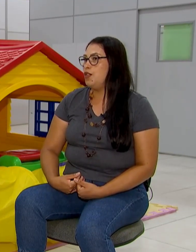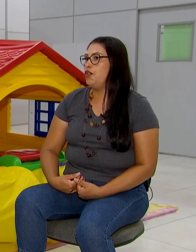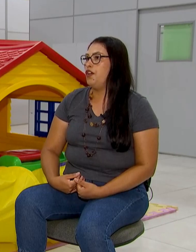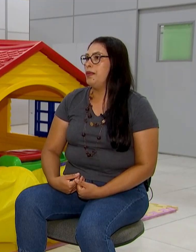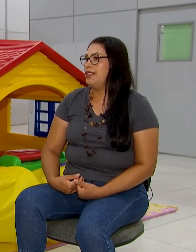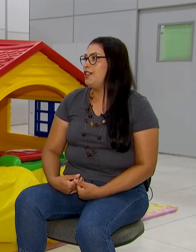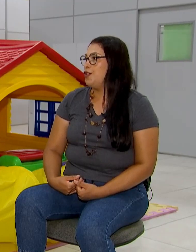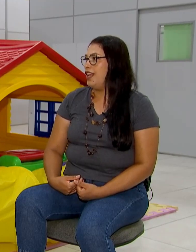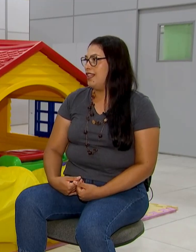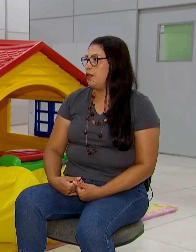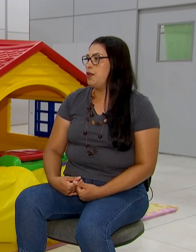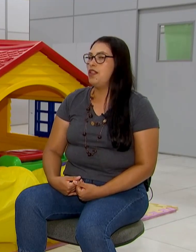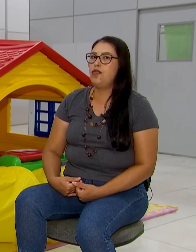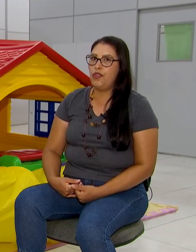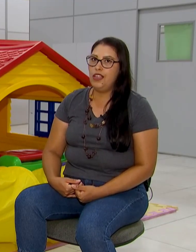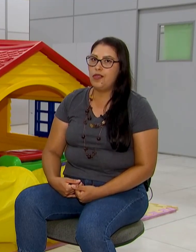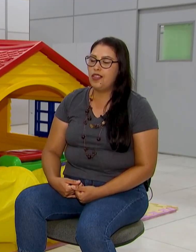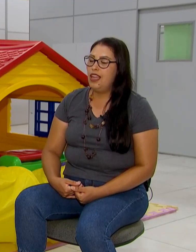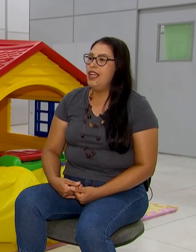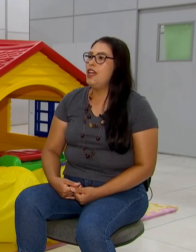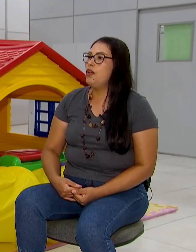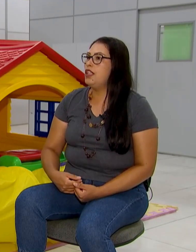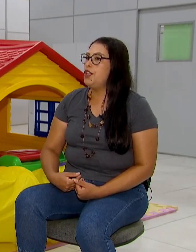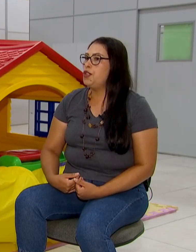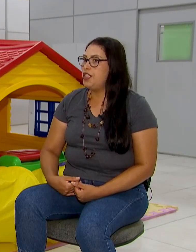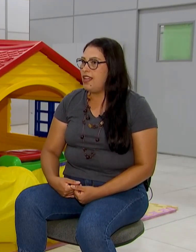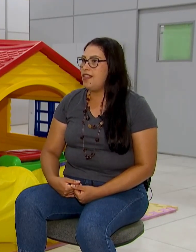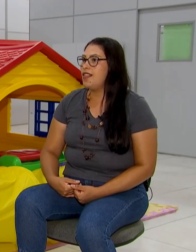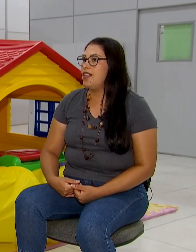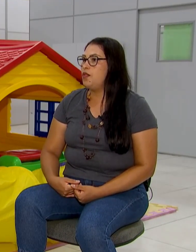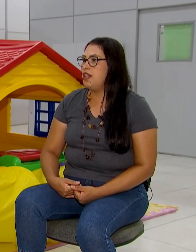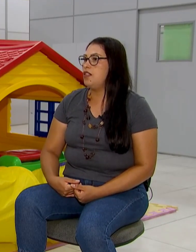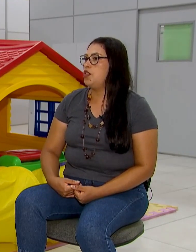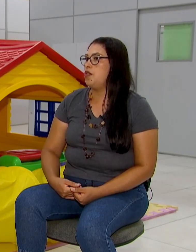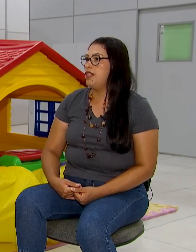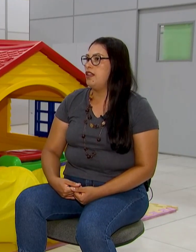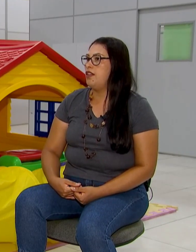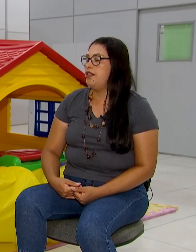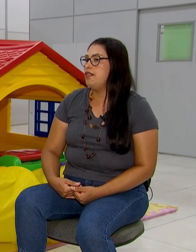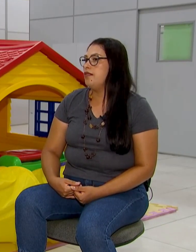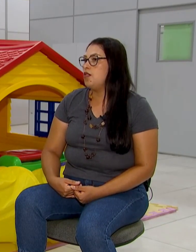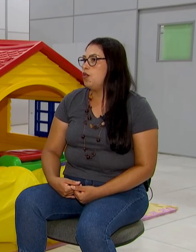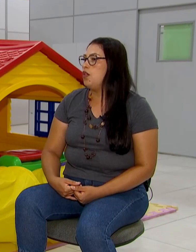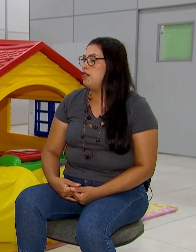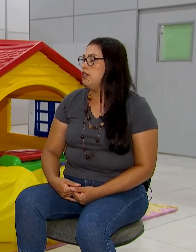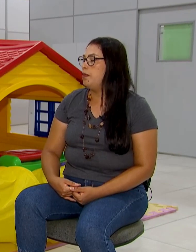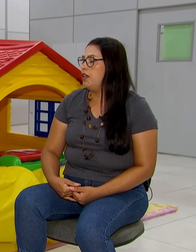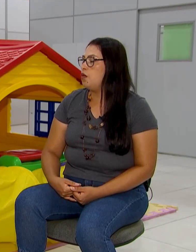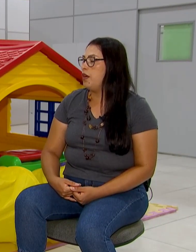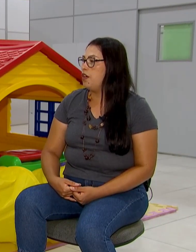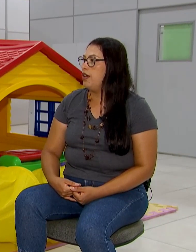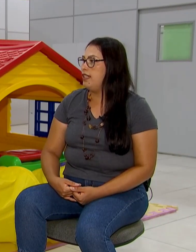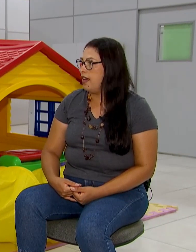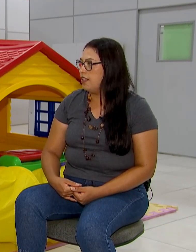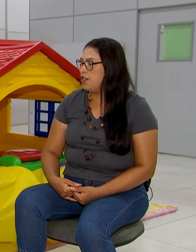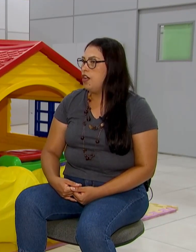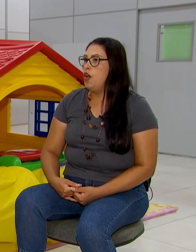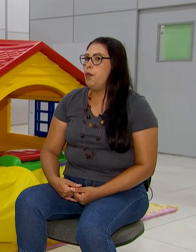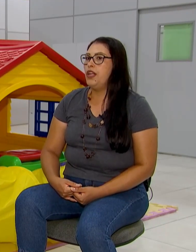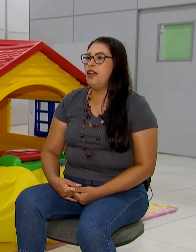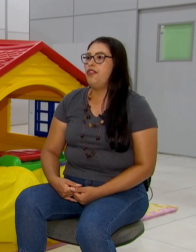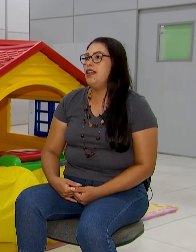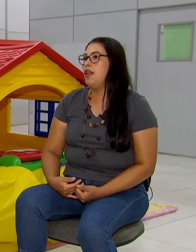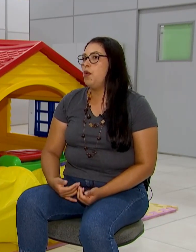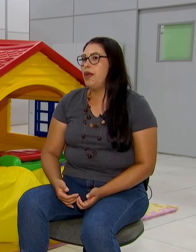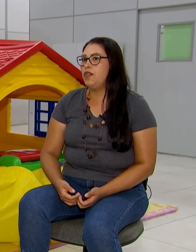passar isso de forma até indireta para os seus filhos. E quando a gente tem essa segurança, a gente consegue estruturar um trabalho com maior